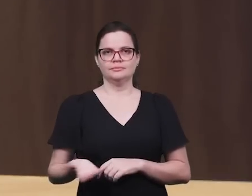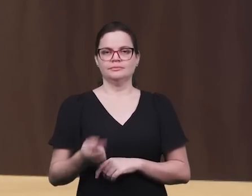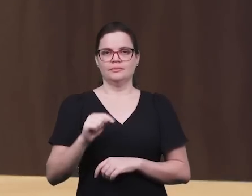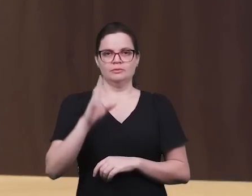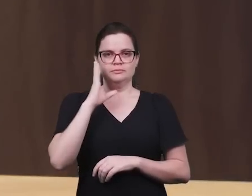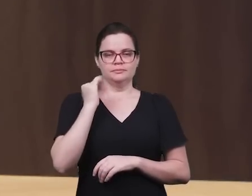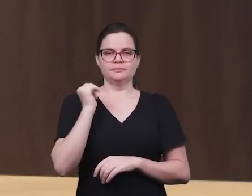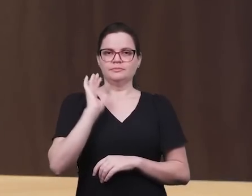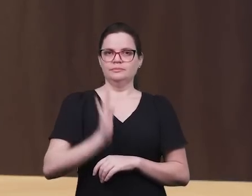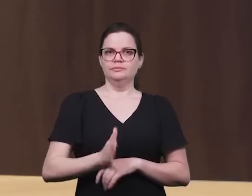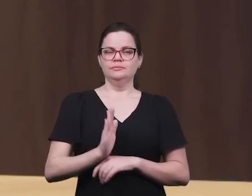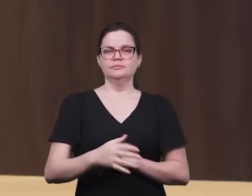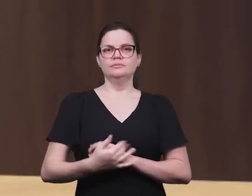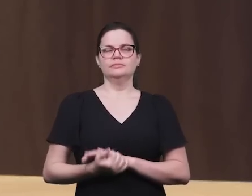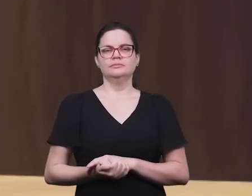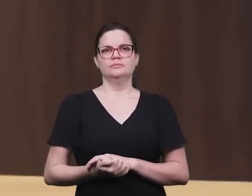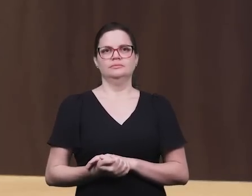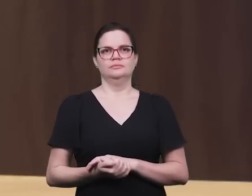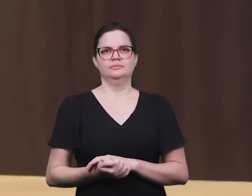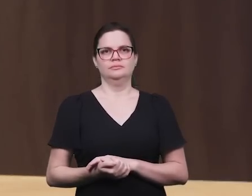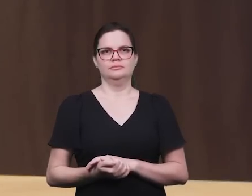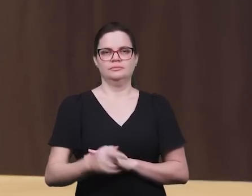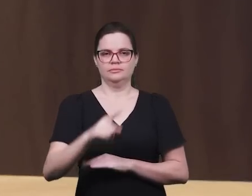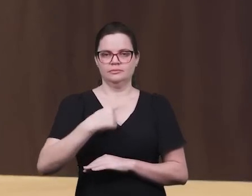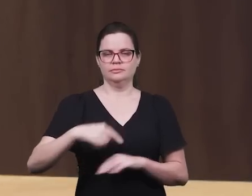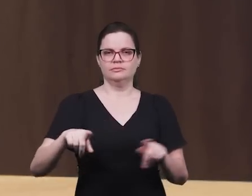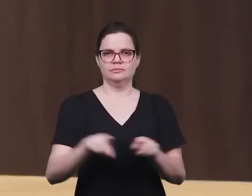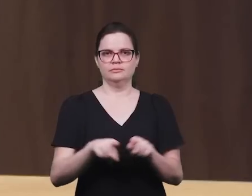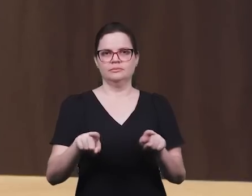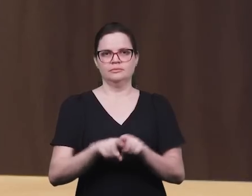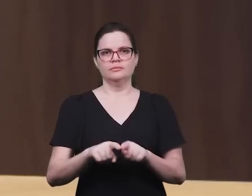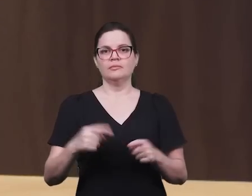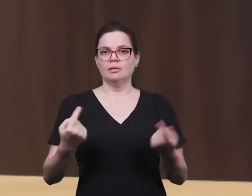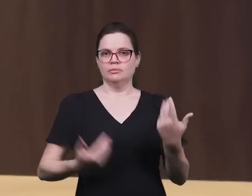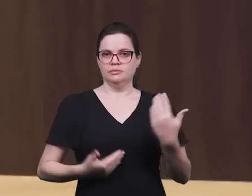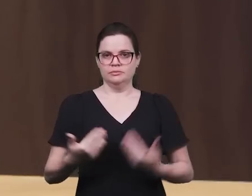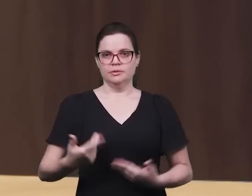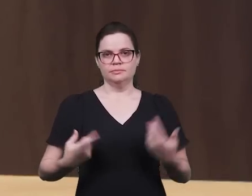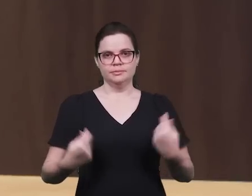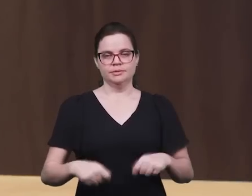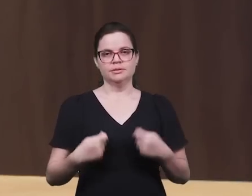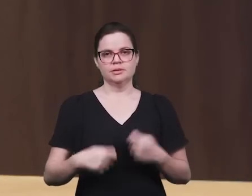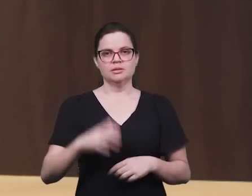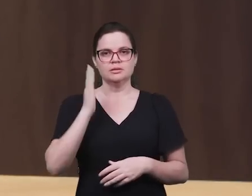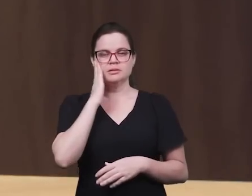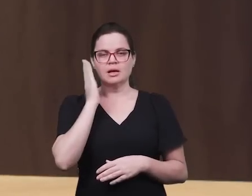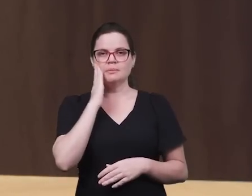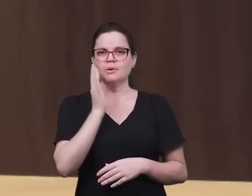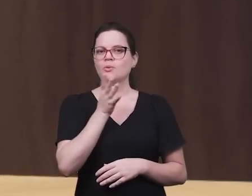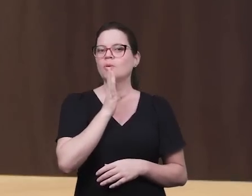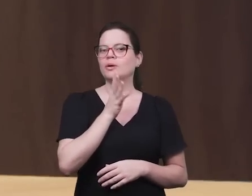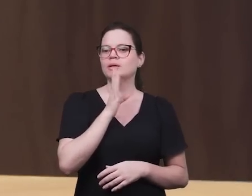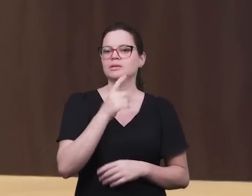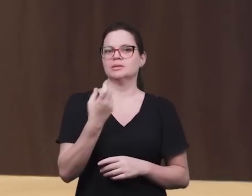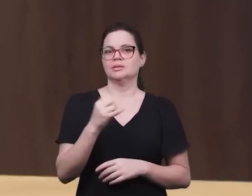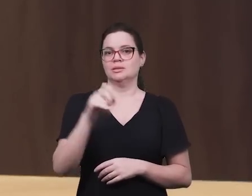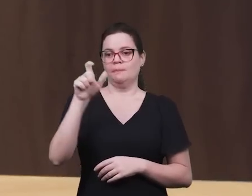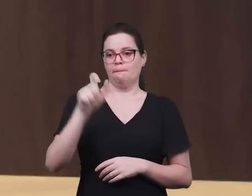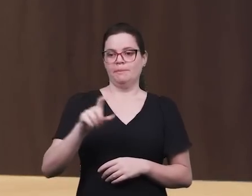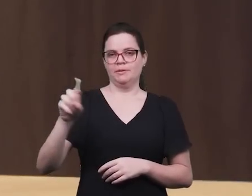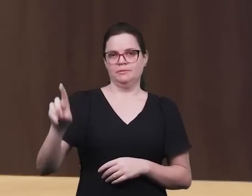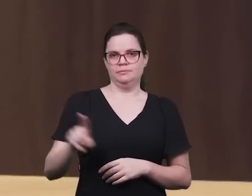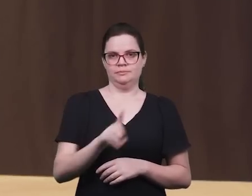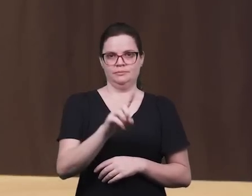não é. E nós, essa ação também, né, nós temos falado sempre que é bom. Quando chega